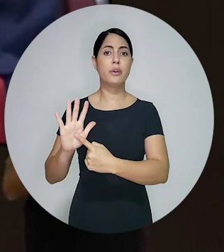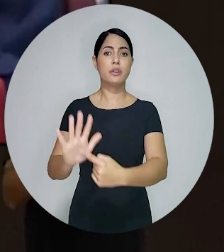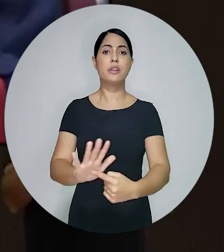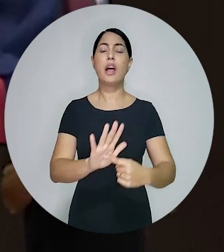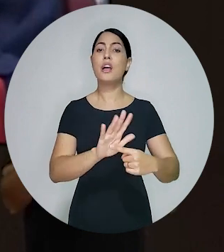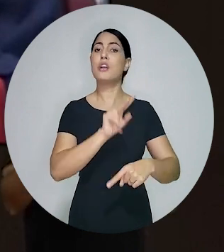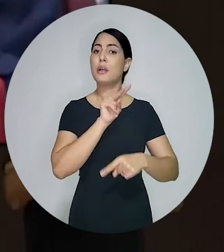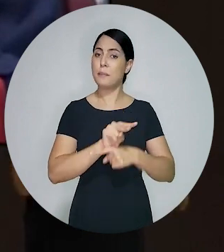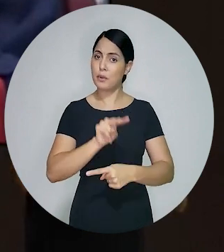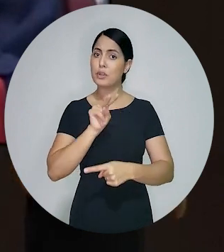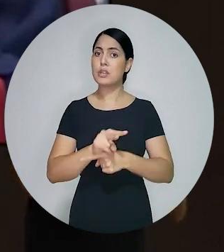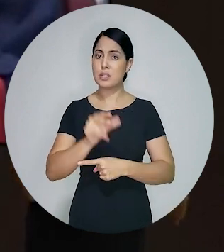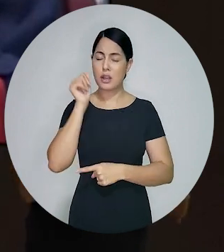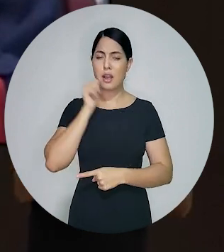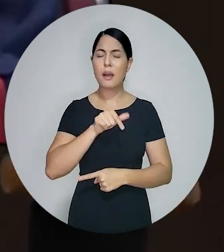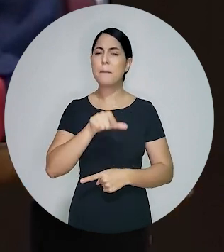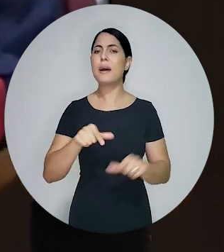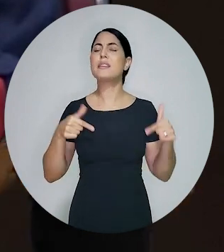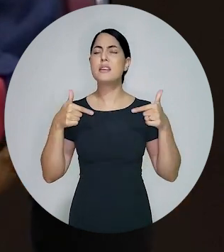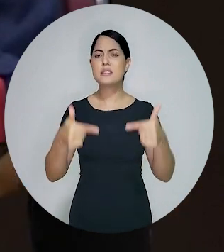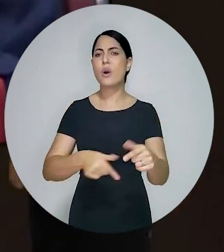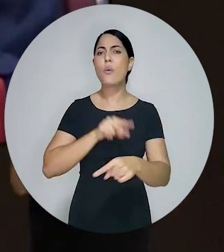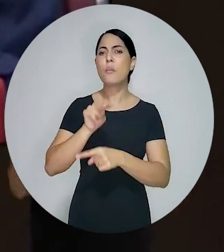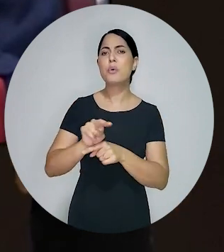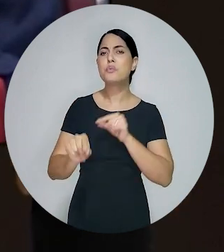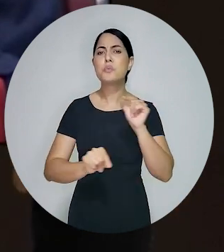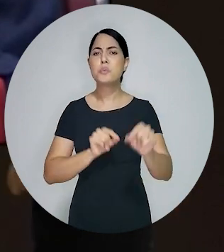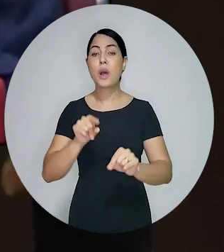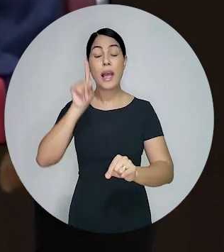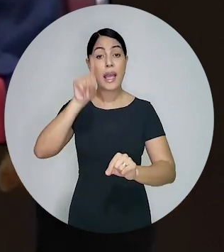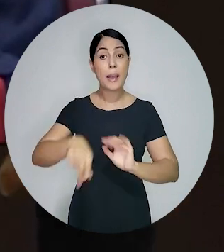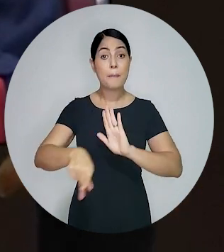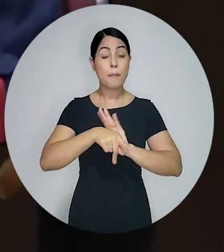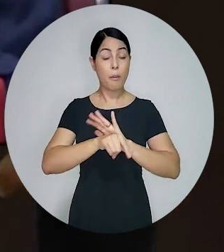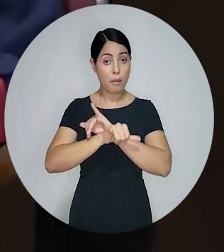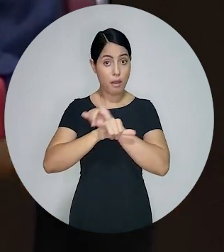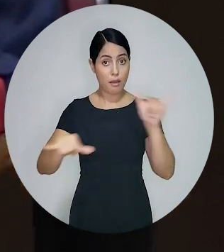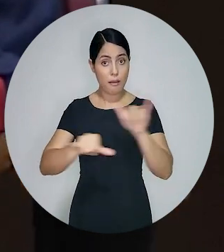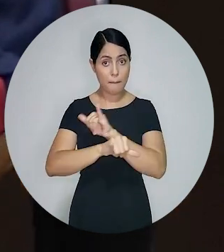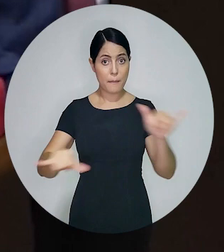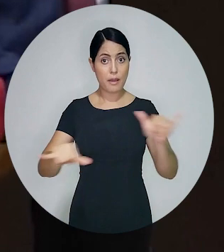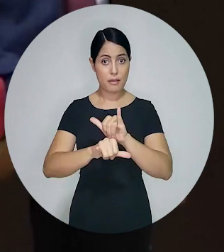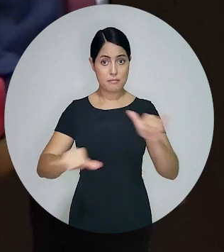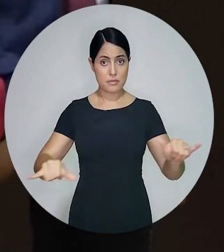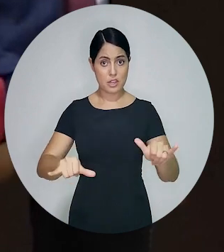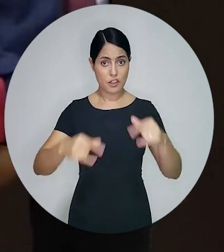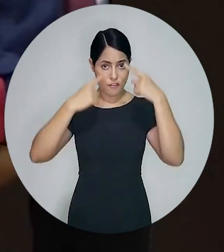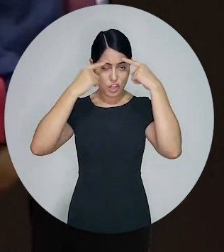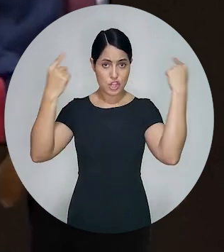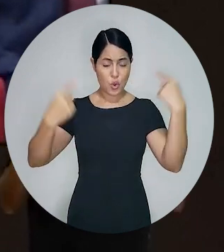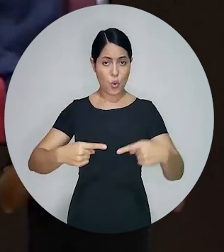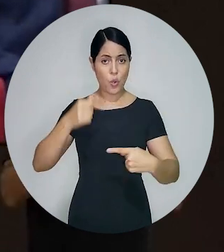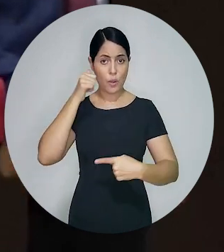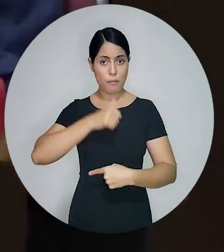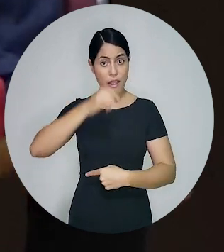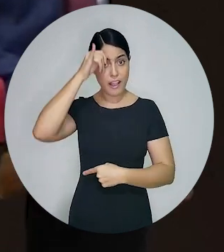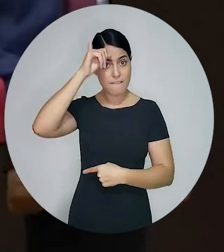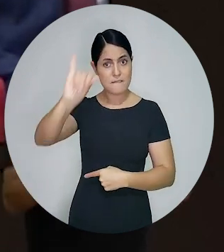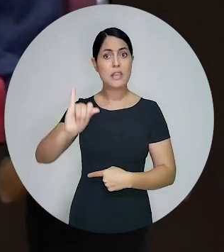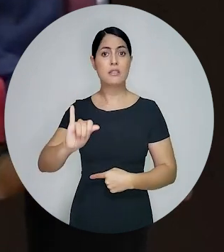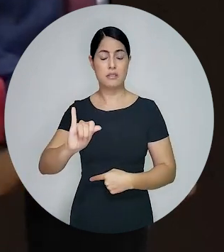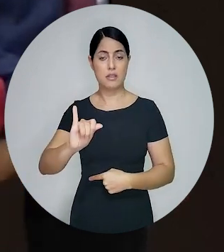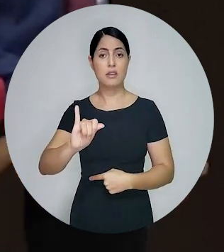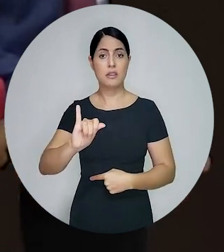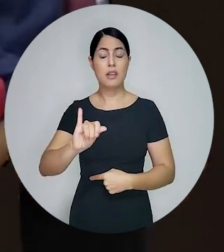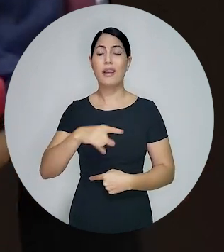proteção. Ações de igualação e ações de proteção. E que ações de proteção são essas? São exatamente as campanhas que evitam